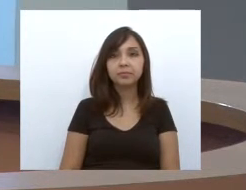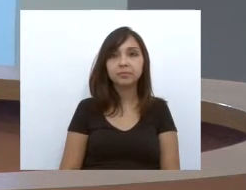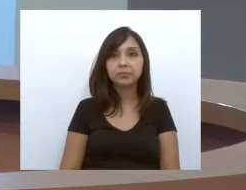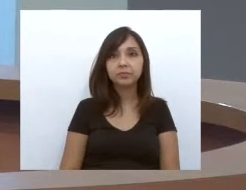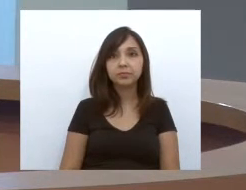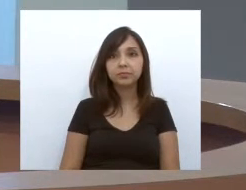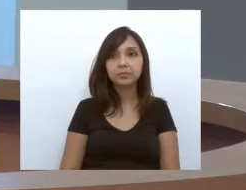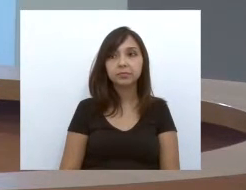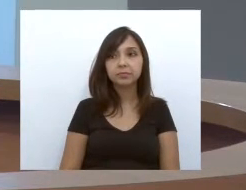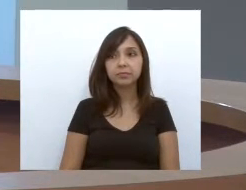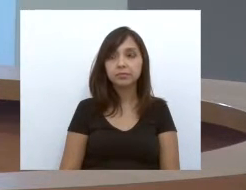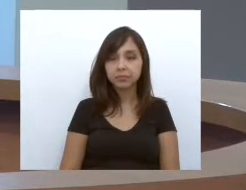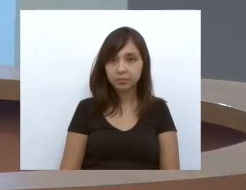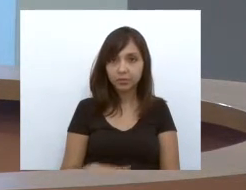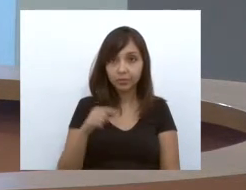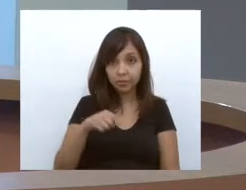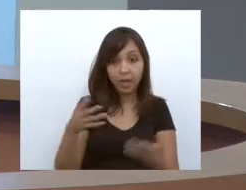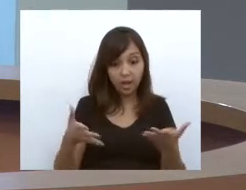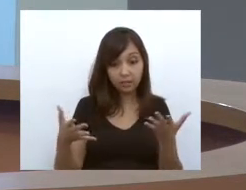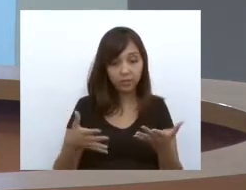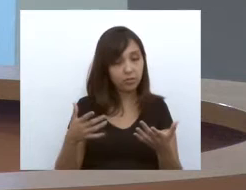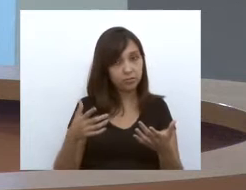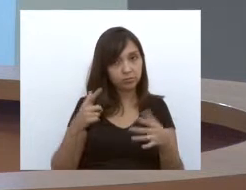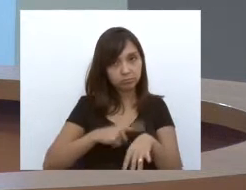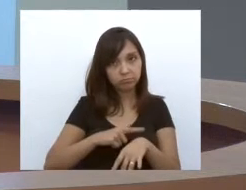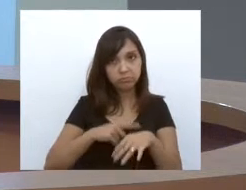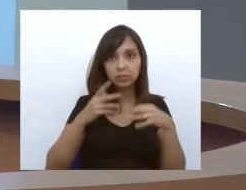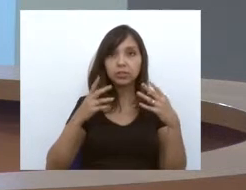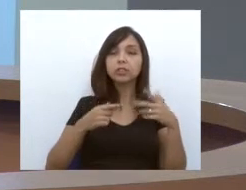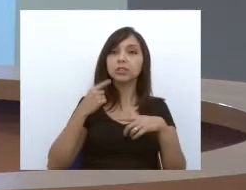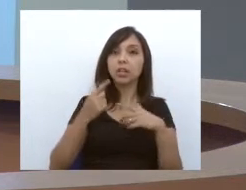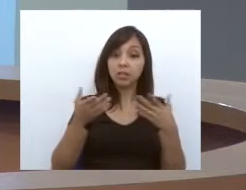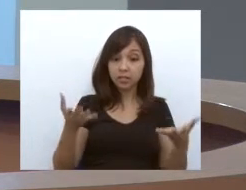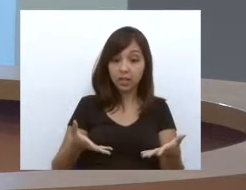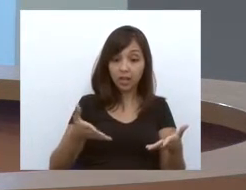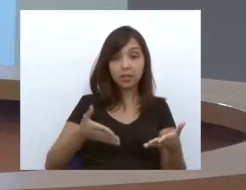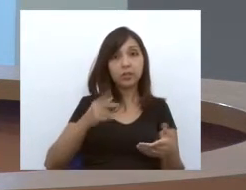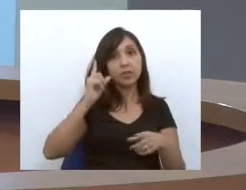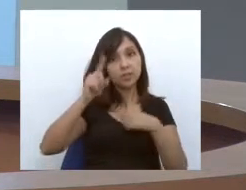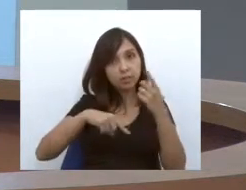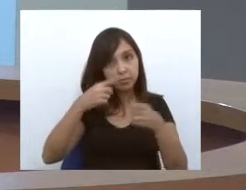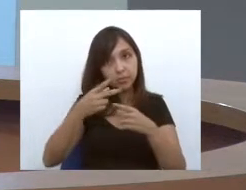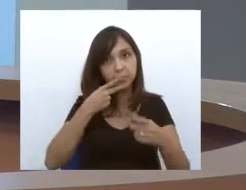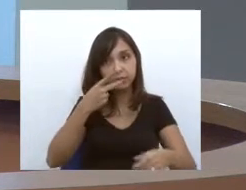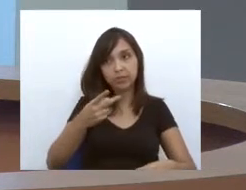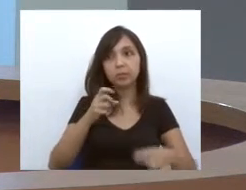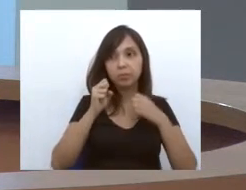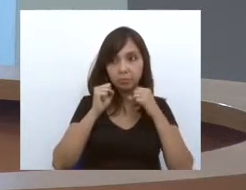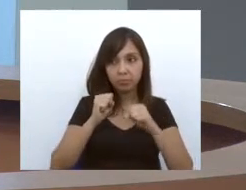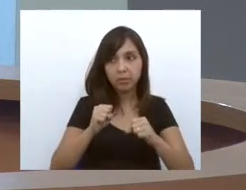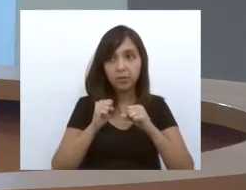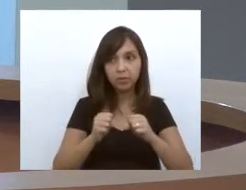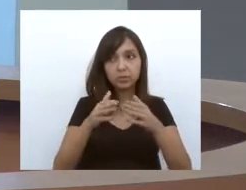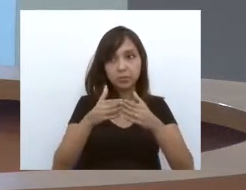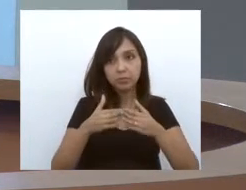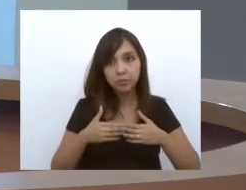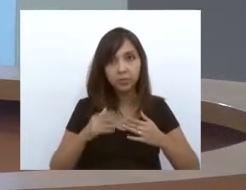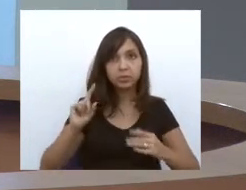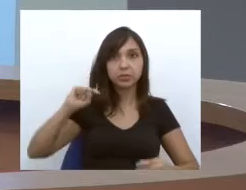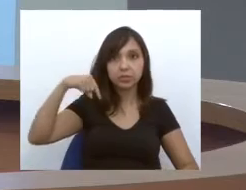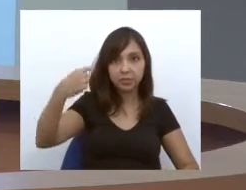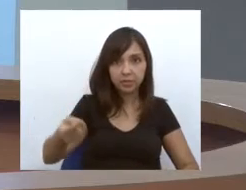O senhor defere momentaneamente. Indefiro nesse momento. Depois eu vou falar com eu o senhor. Eu vou pedir questão de ordem